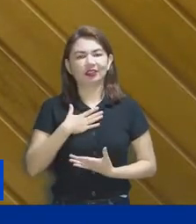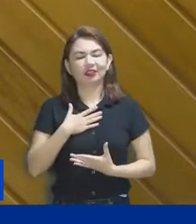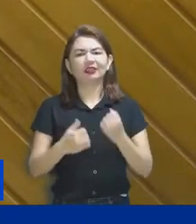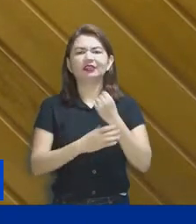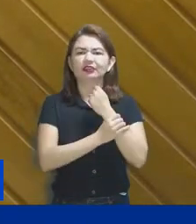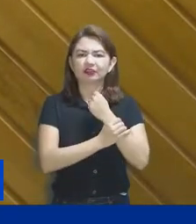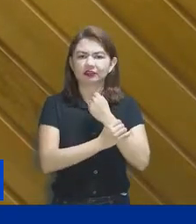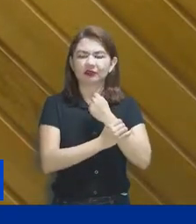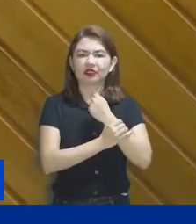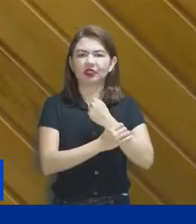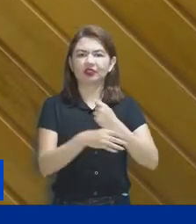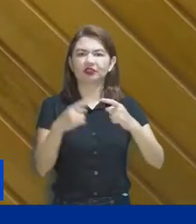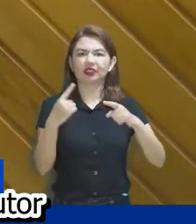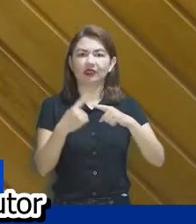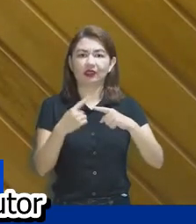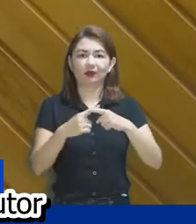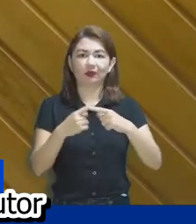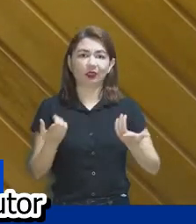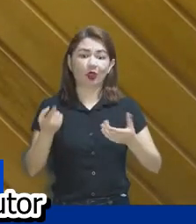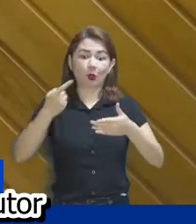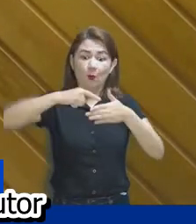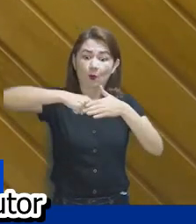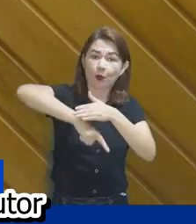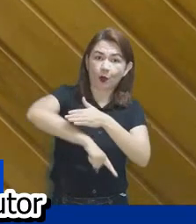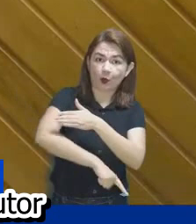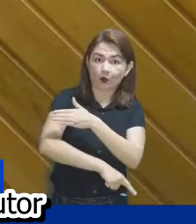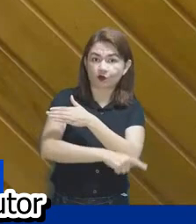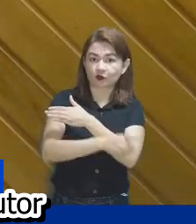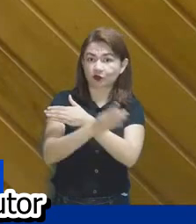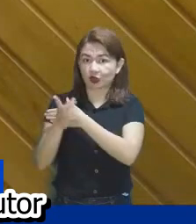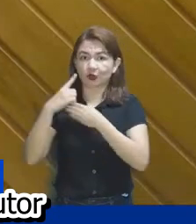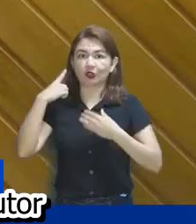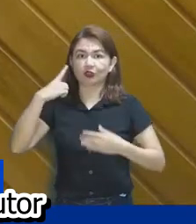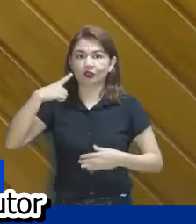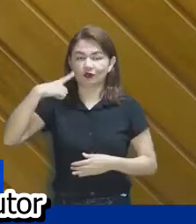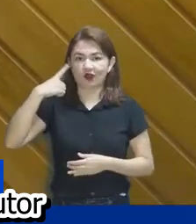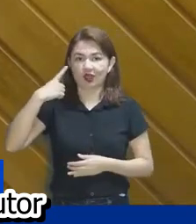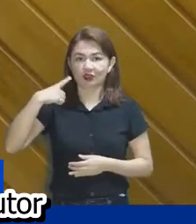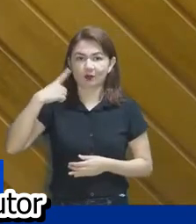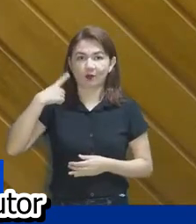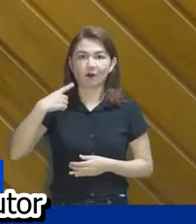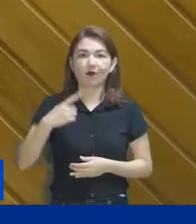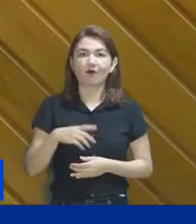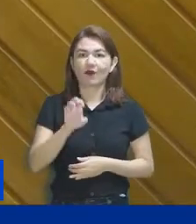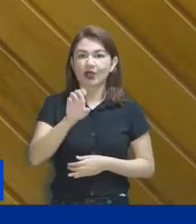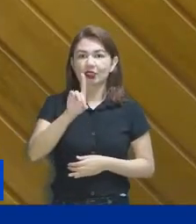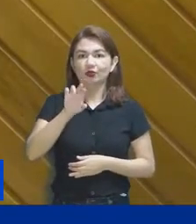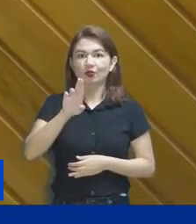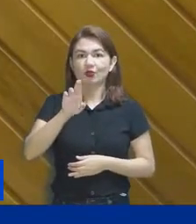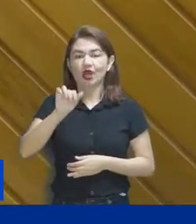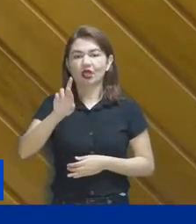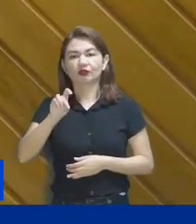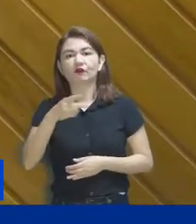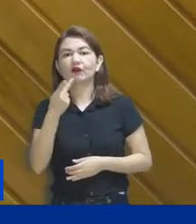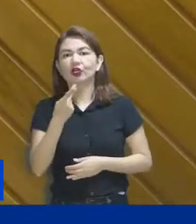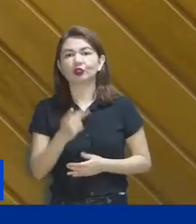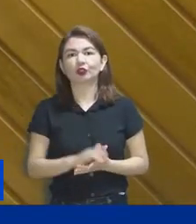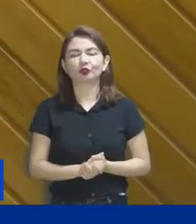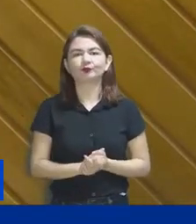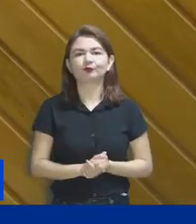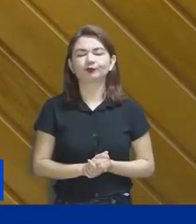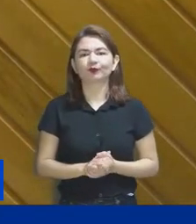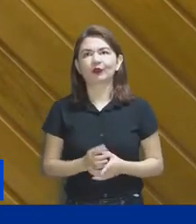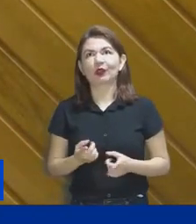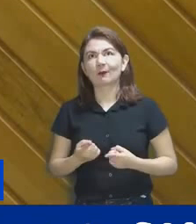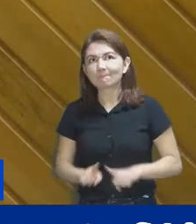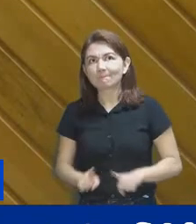porque eu vou ter que aprofundar um pouco o que o doutor Eduardo falou com questão aos depoimentos. Bom, é fato que